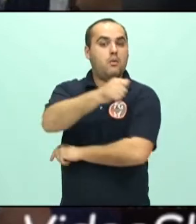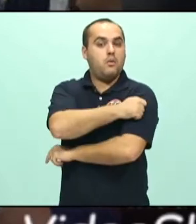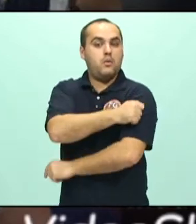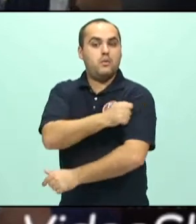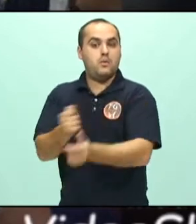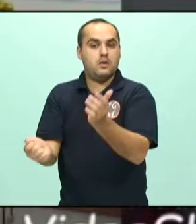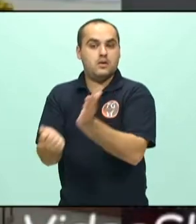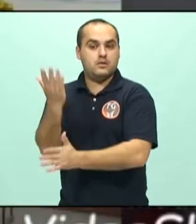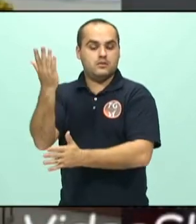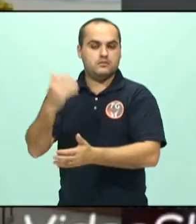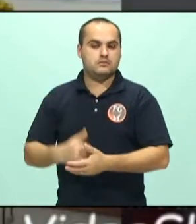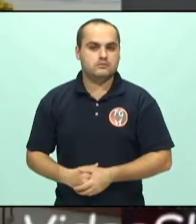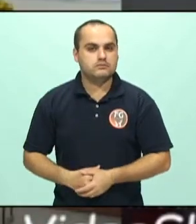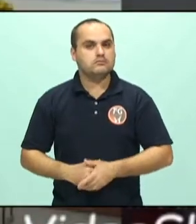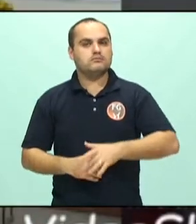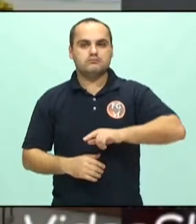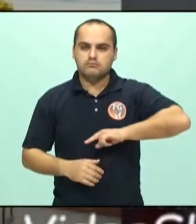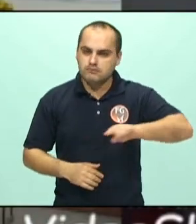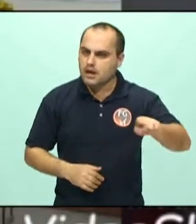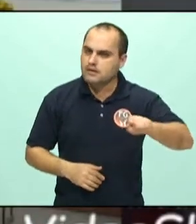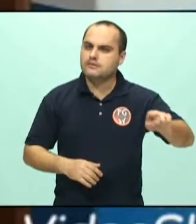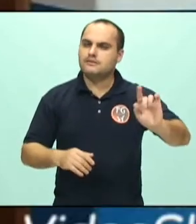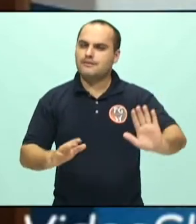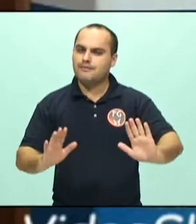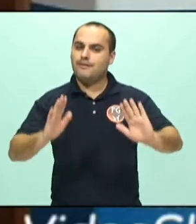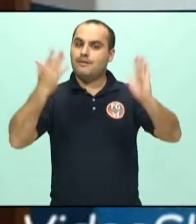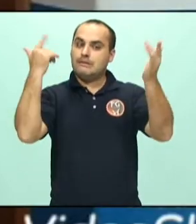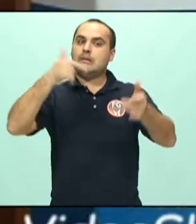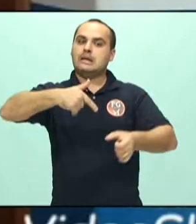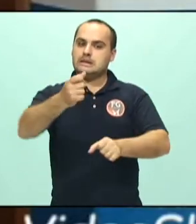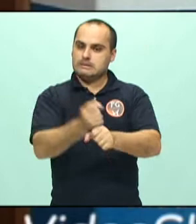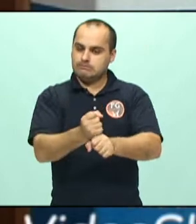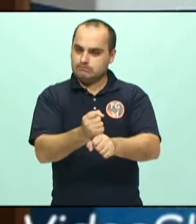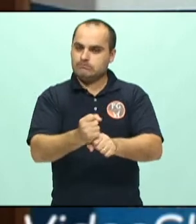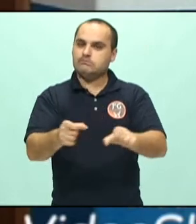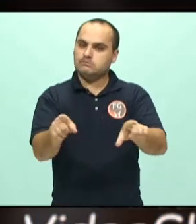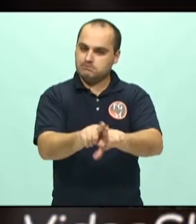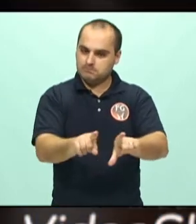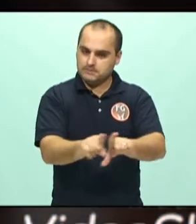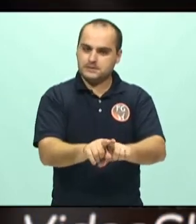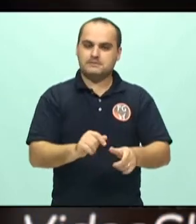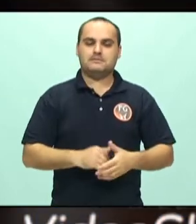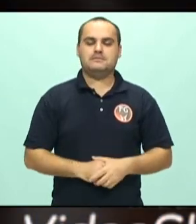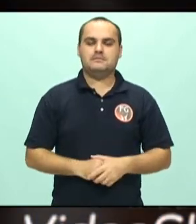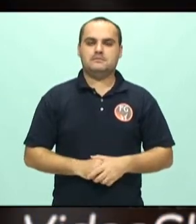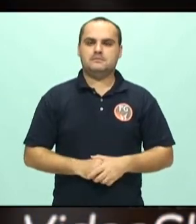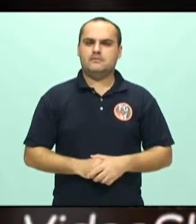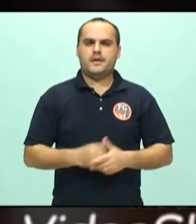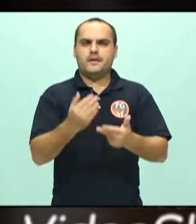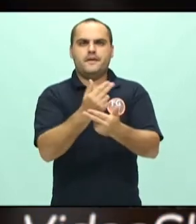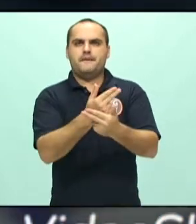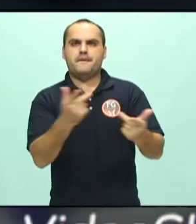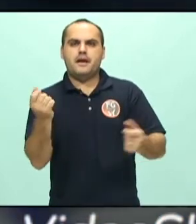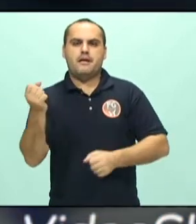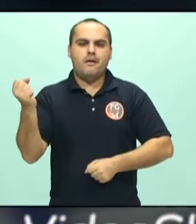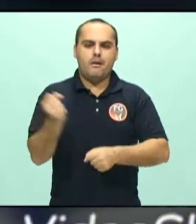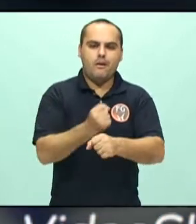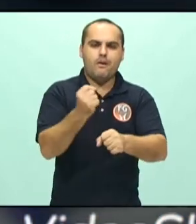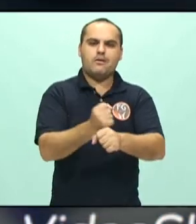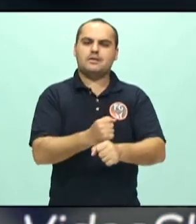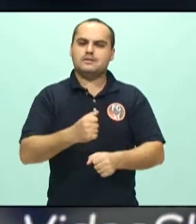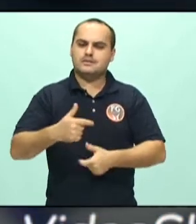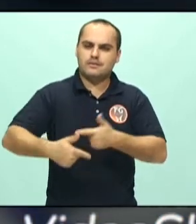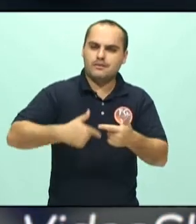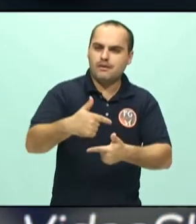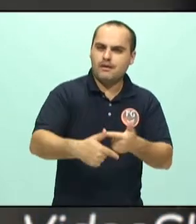E isso aconteceu também nesse ano, né? Então, obras de grandes